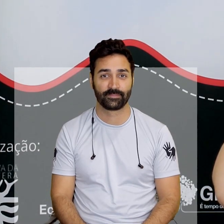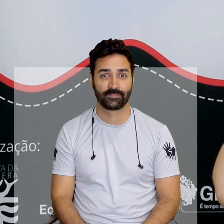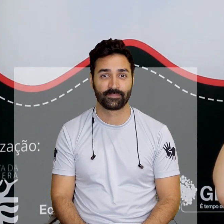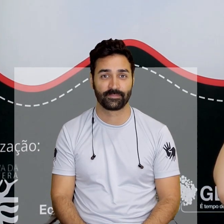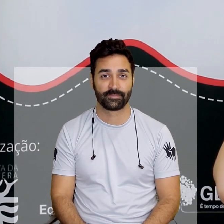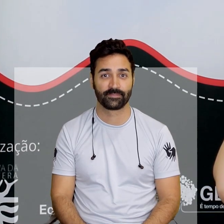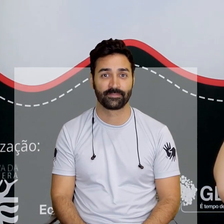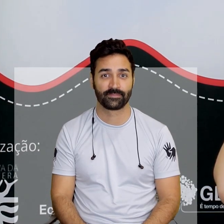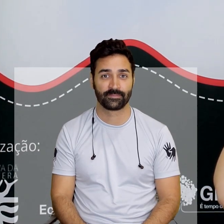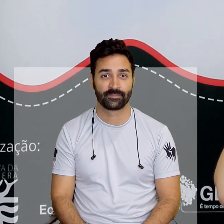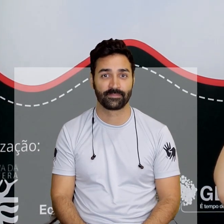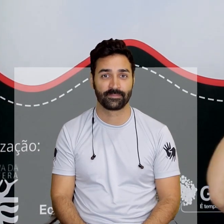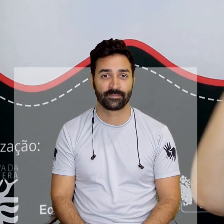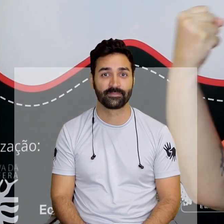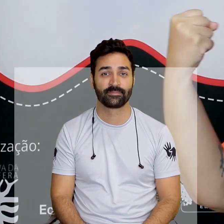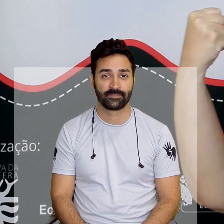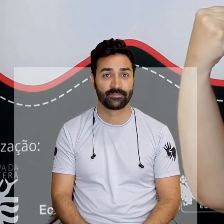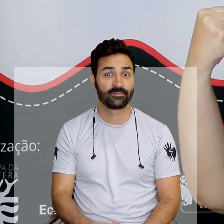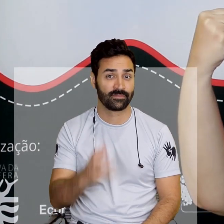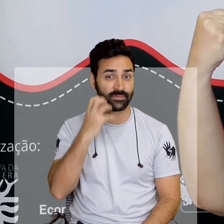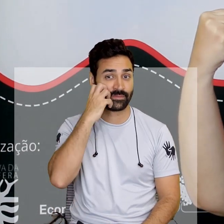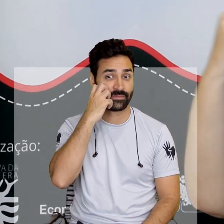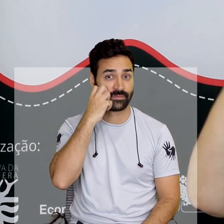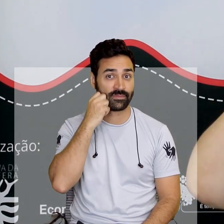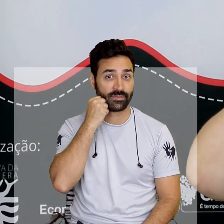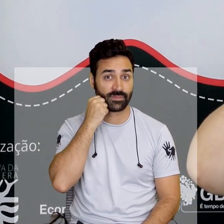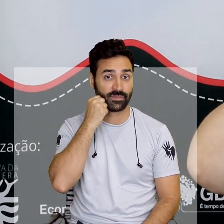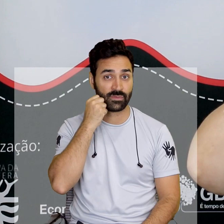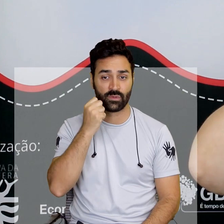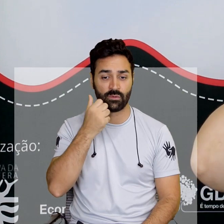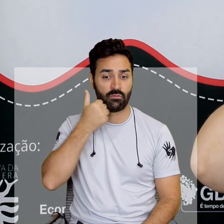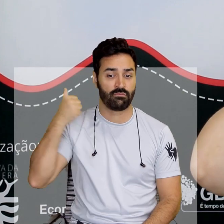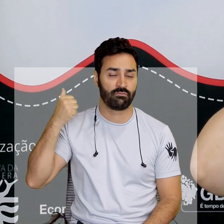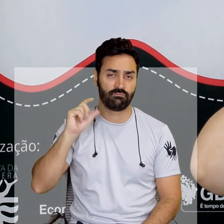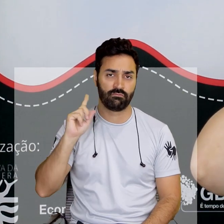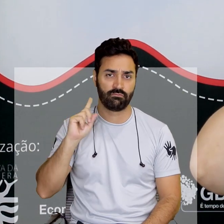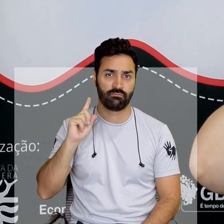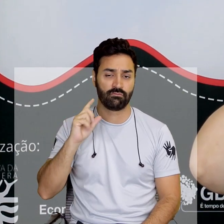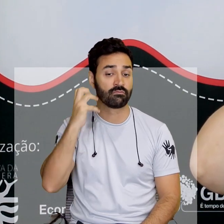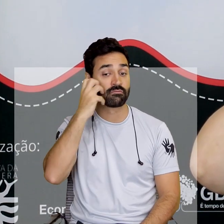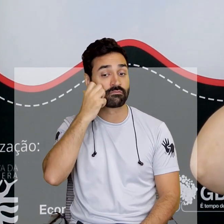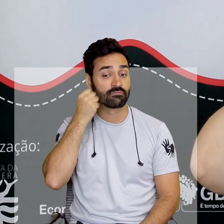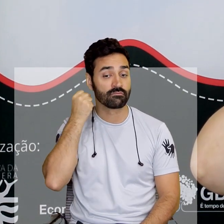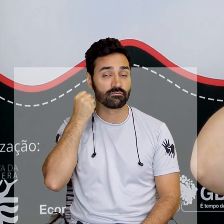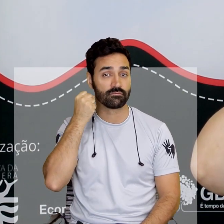Fecha com a mão paradinha aqui, eu não preciso puxar a mão. Adoção.